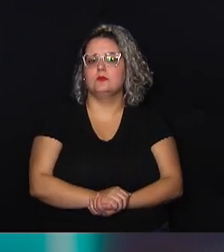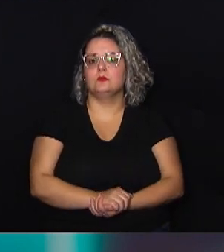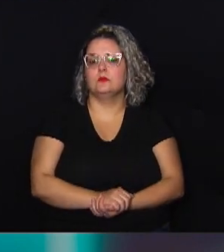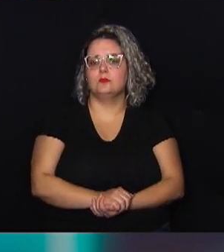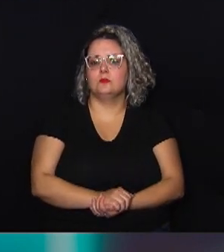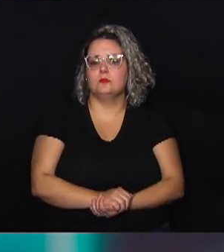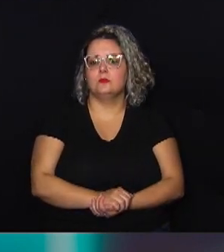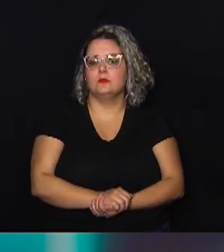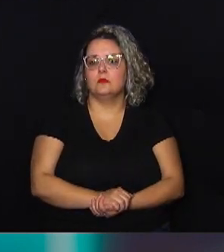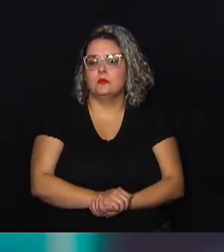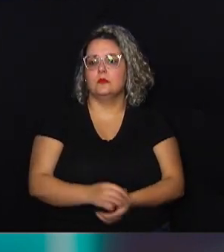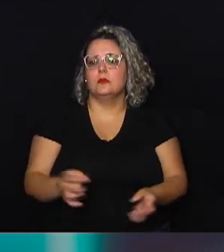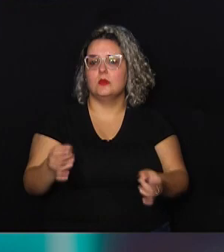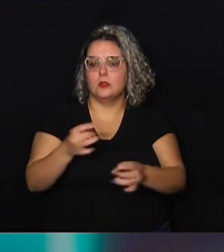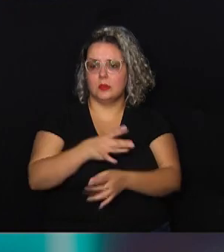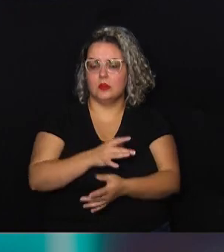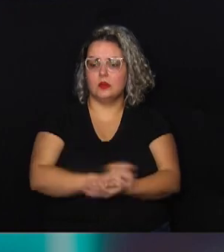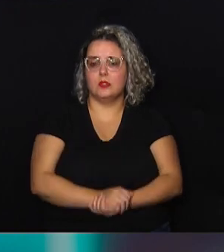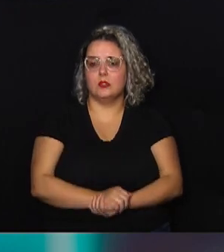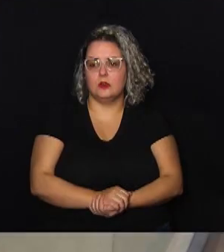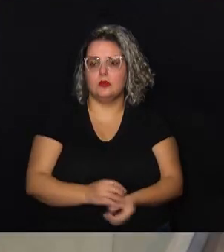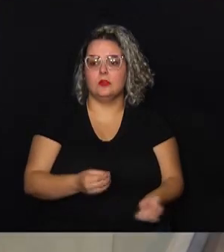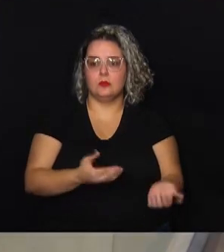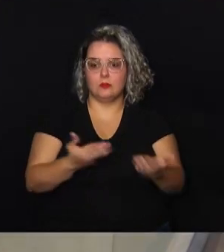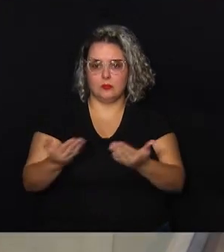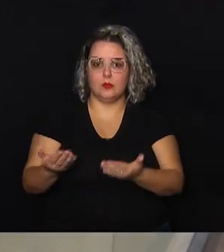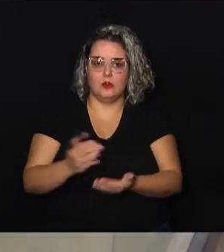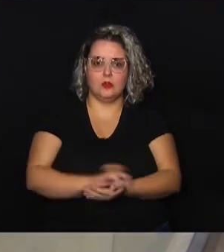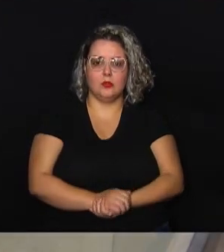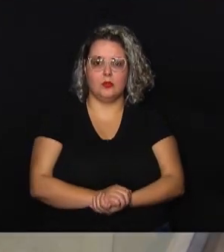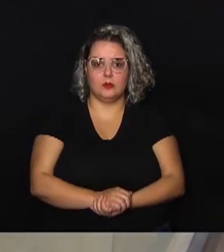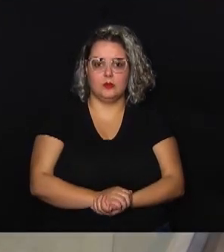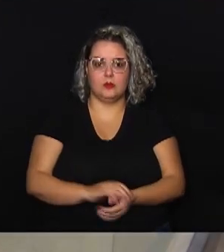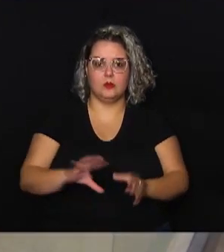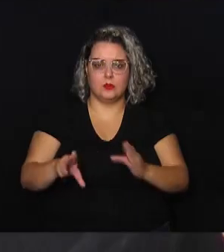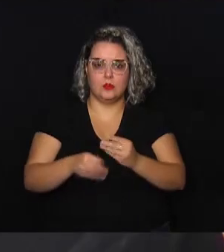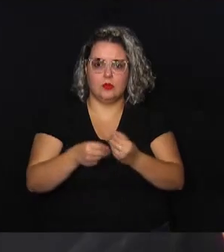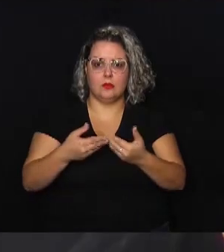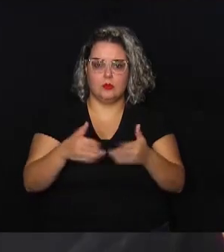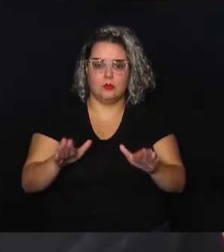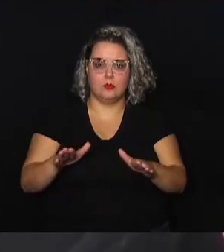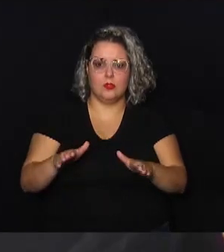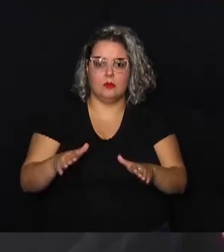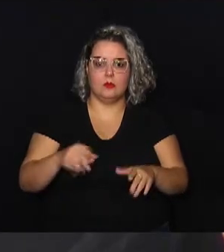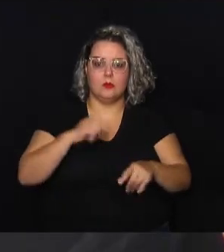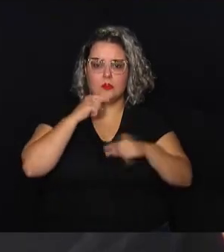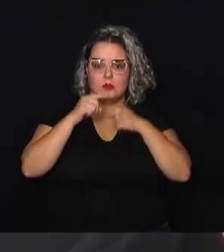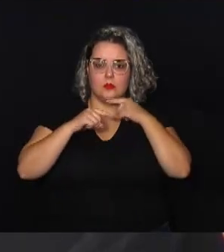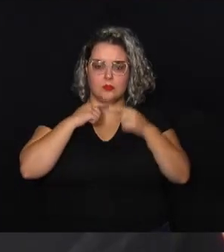Assim eu termino a apresentação, né, o complemento, e fico à disposição para qualquer dúvida.